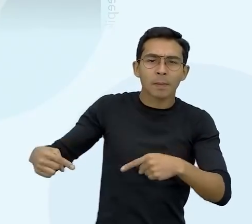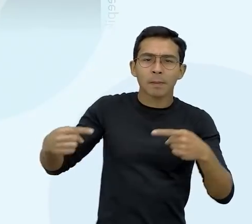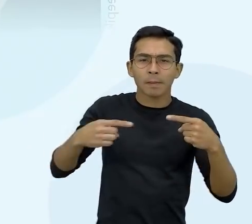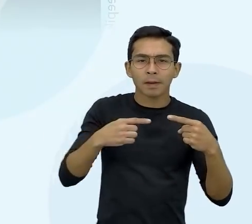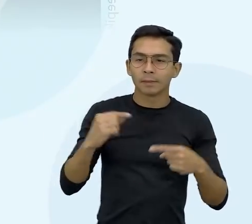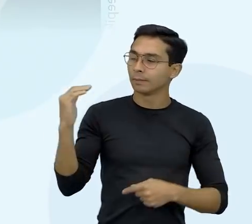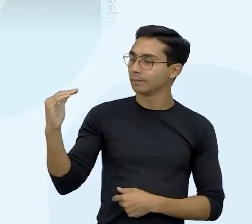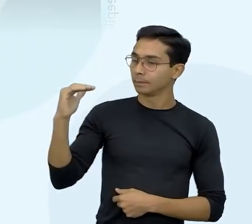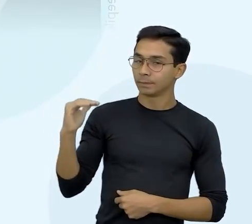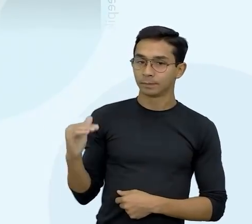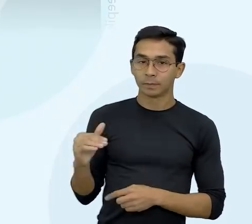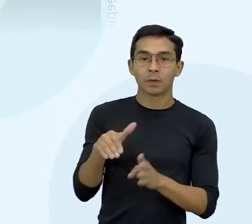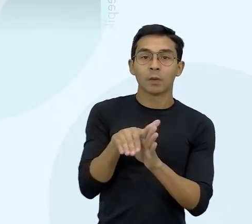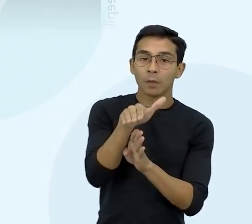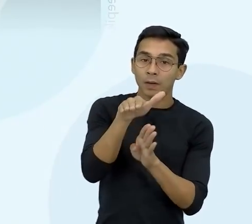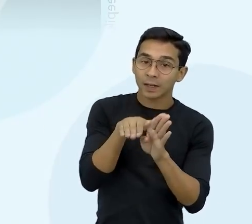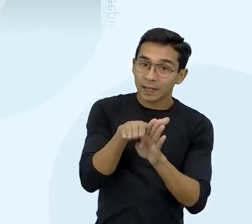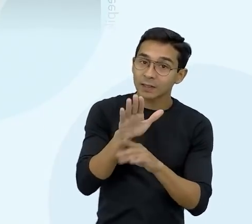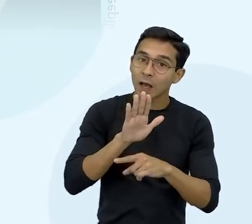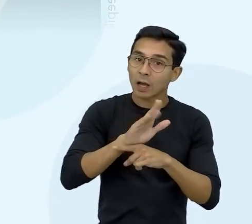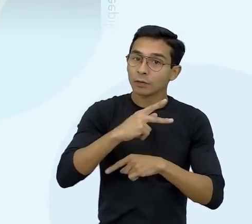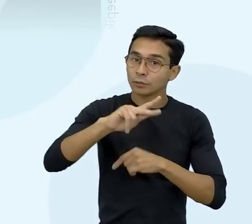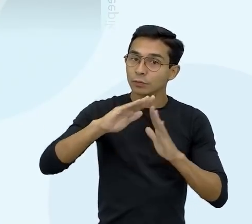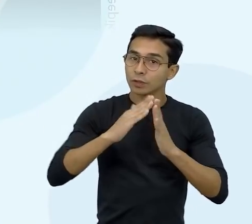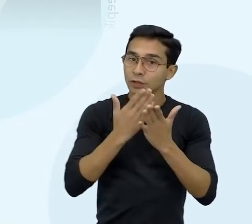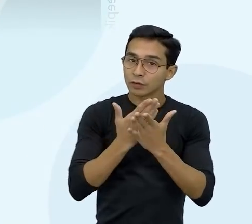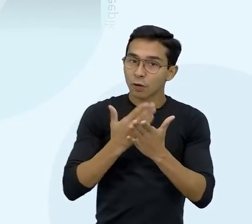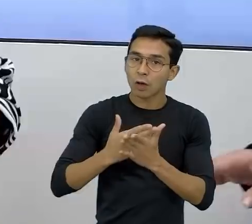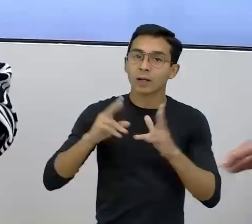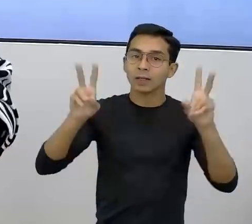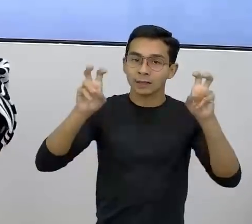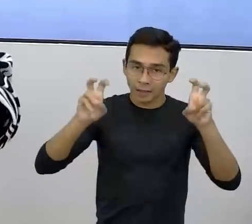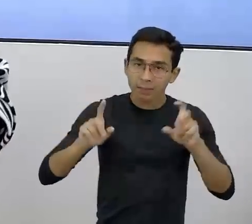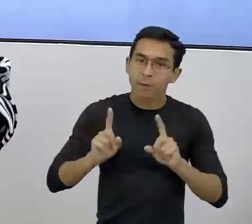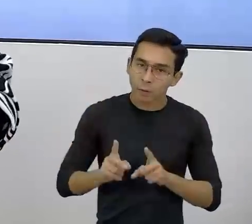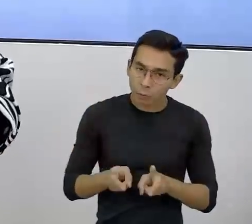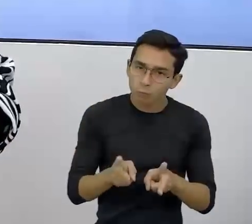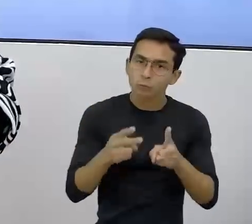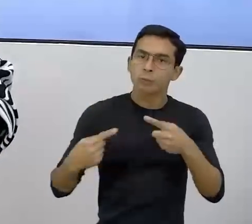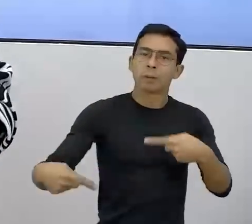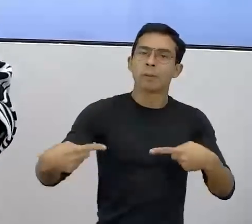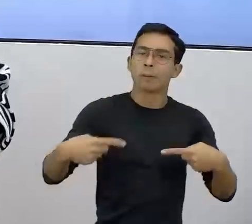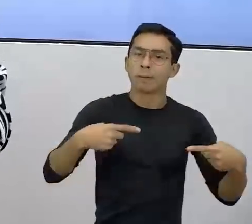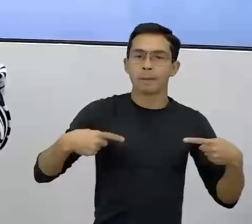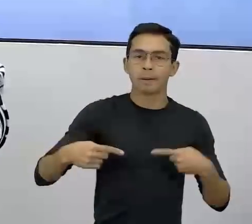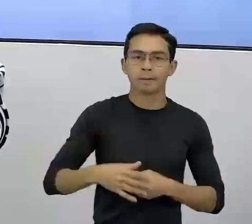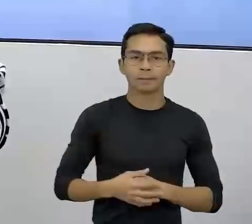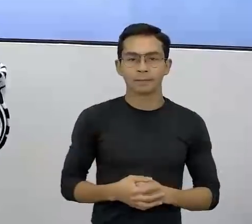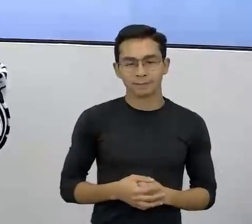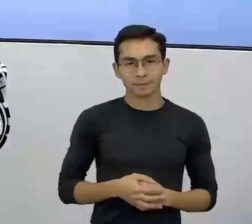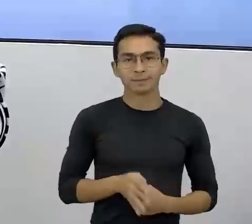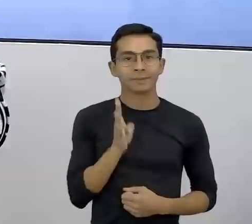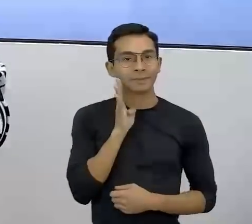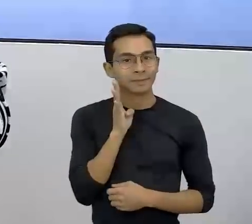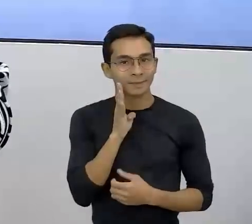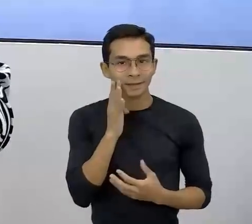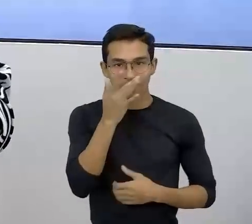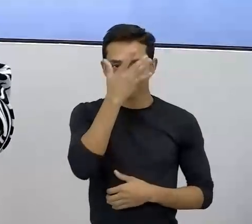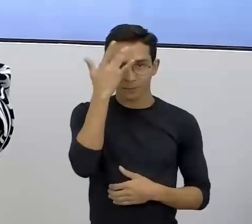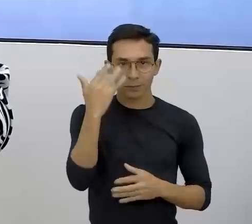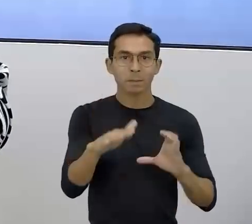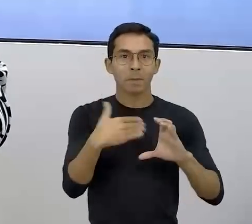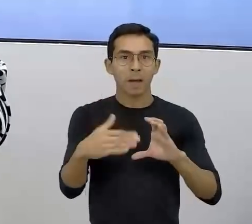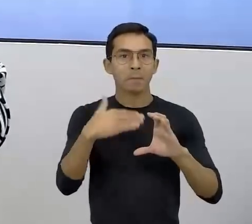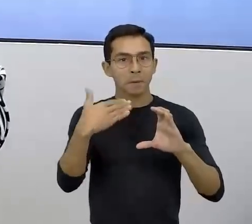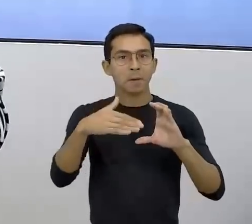desdobramento nas unidades. Isso mesmo. É engraçado, Débora. Então, hoje aqui eu tô lendo um monte de recado